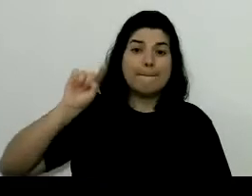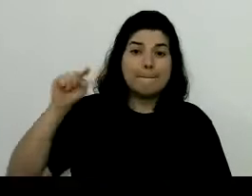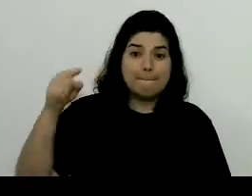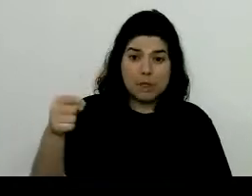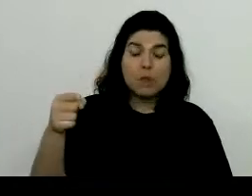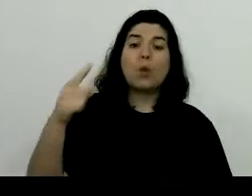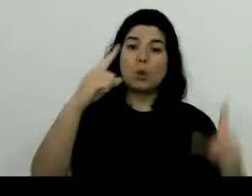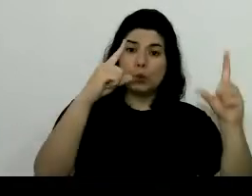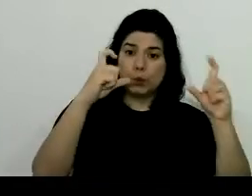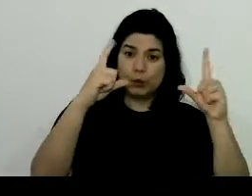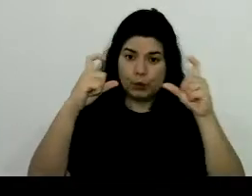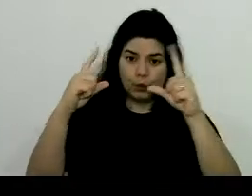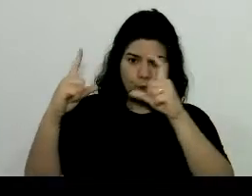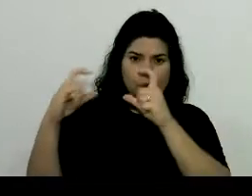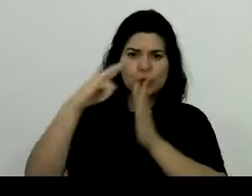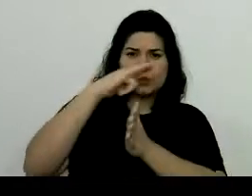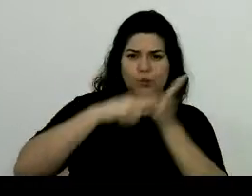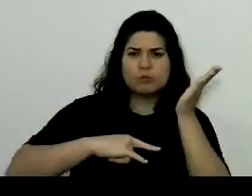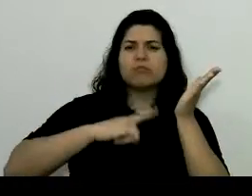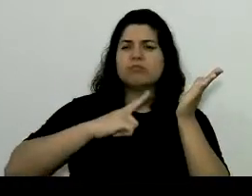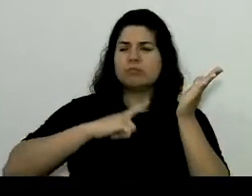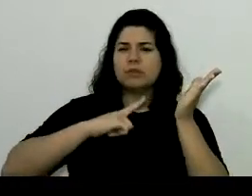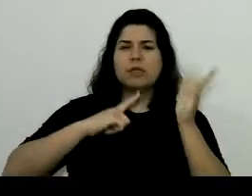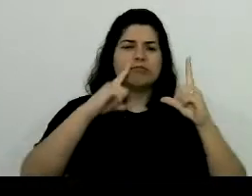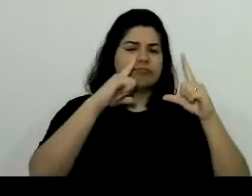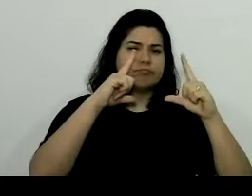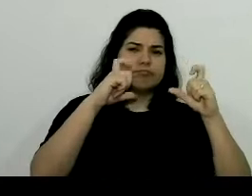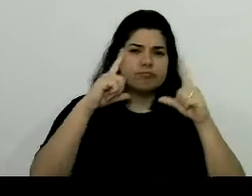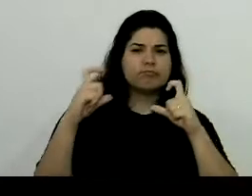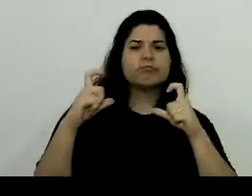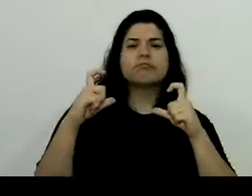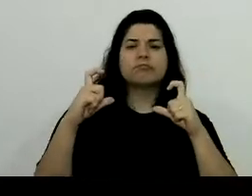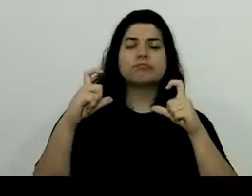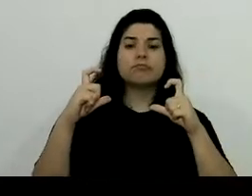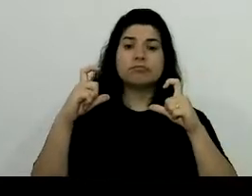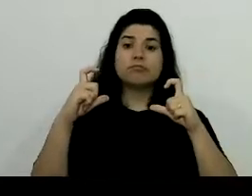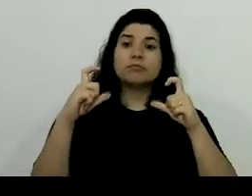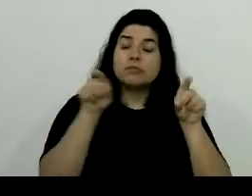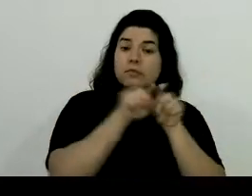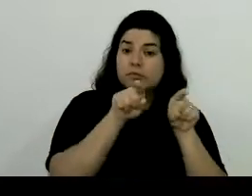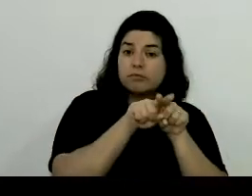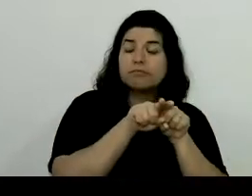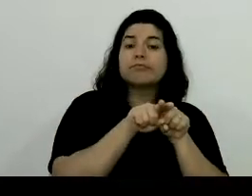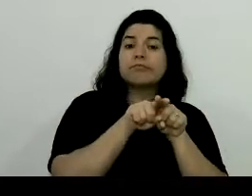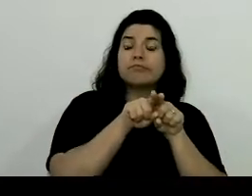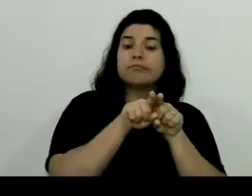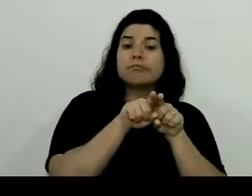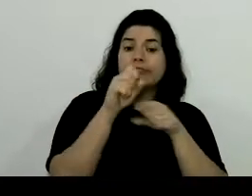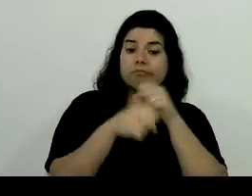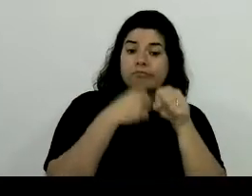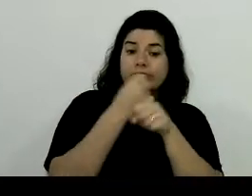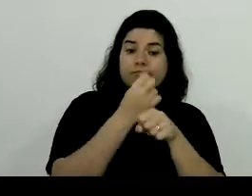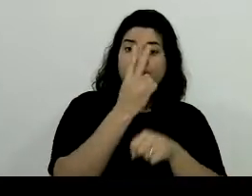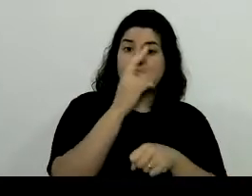documentos fotográficos, todos os tipos de suporte e formato analógicos, e desde dos anos 2000 ele